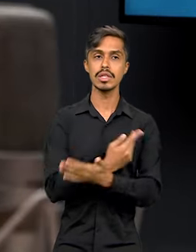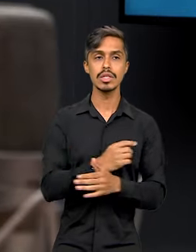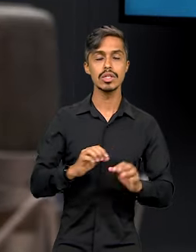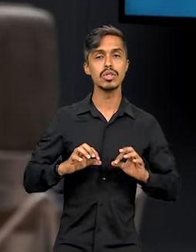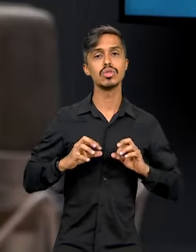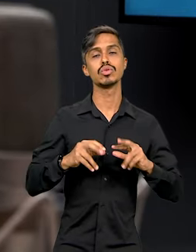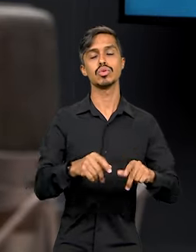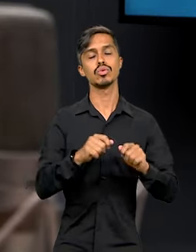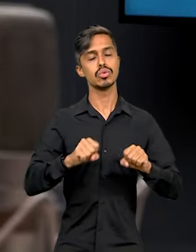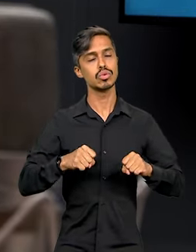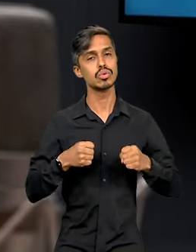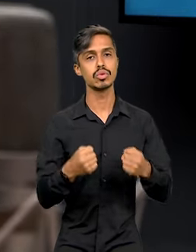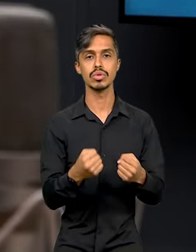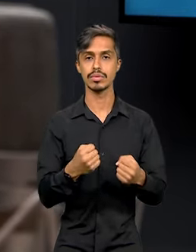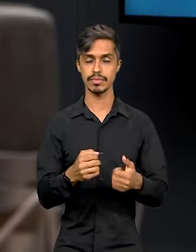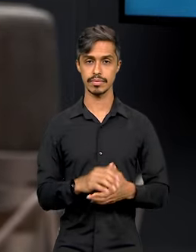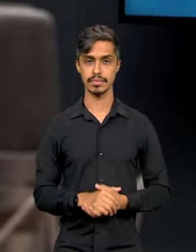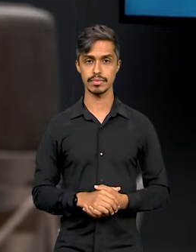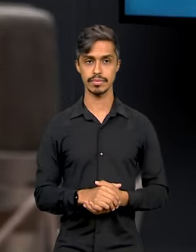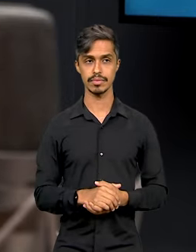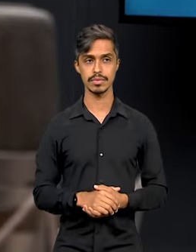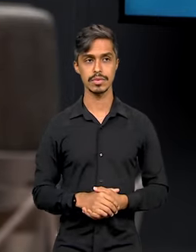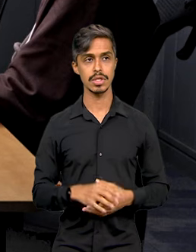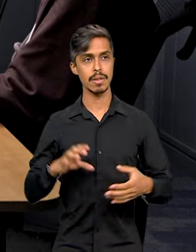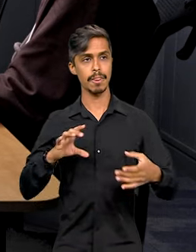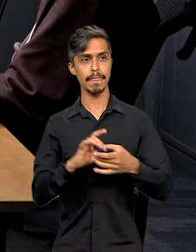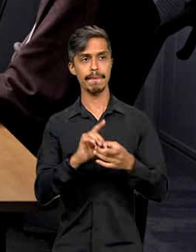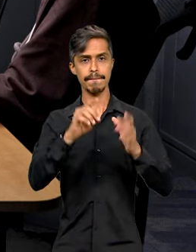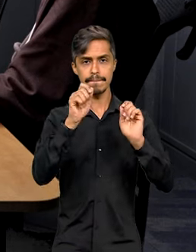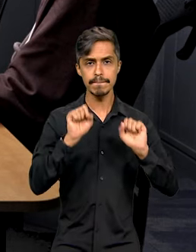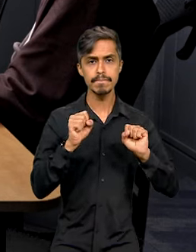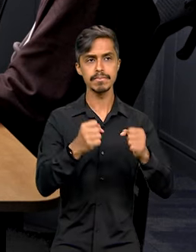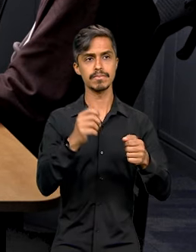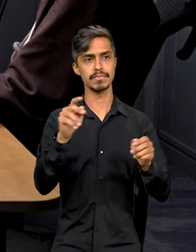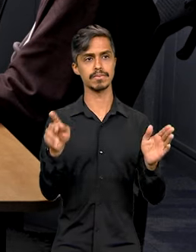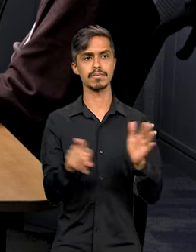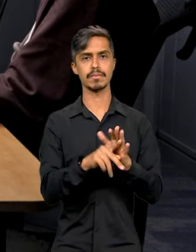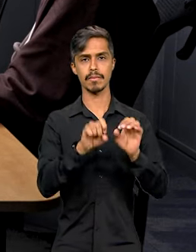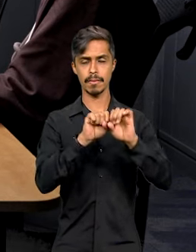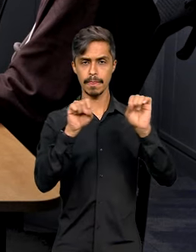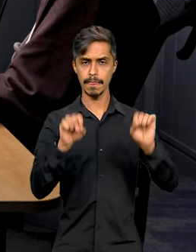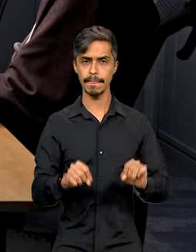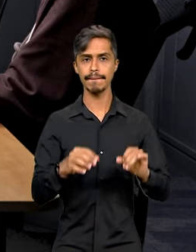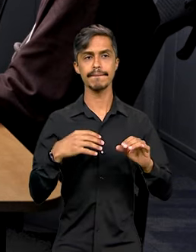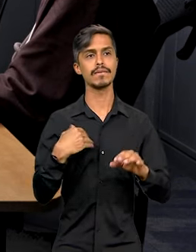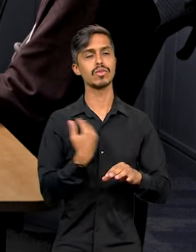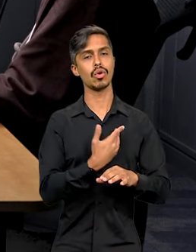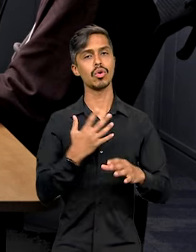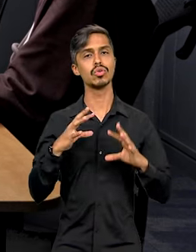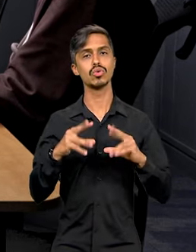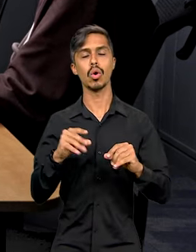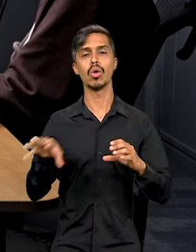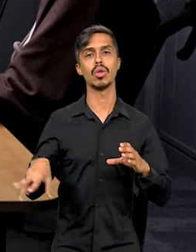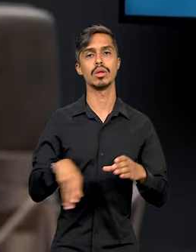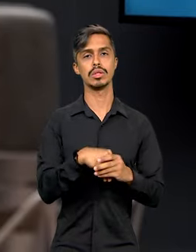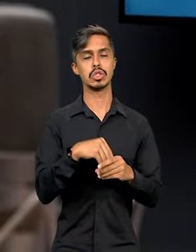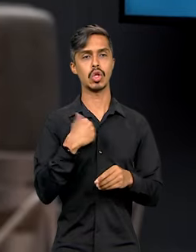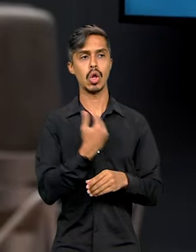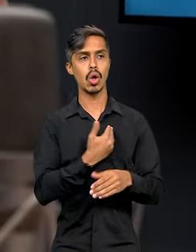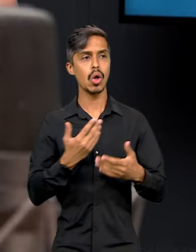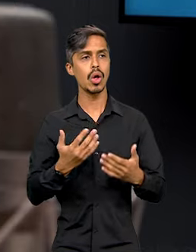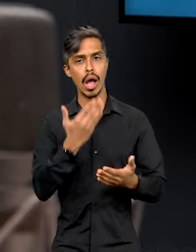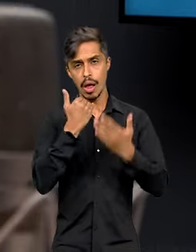atividades e da maneira de como ser parte do do ativa e efetiva do sistema alimentário não todos somos parte porque todos nos